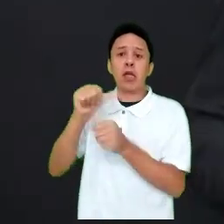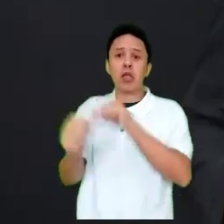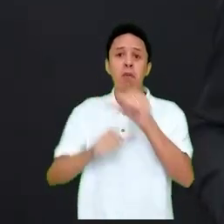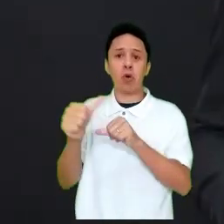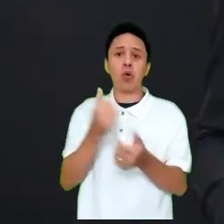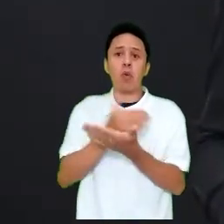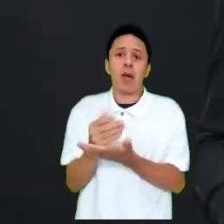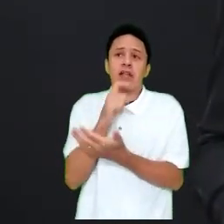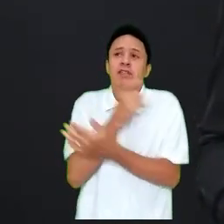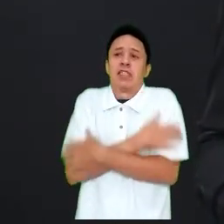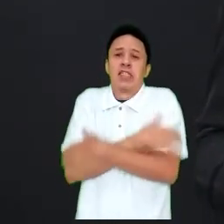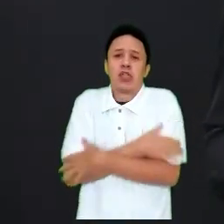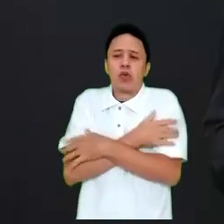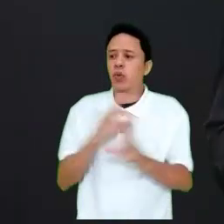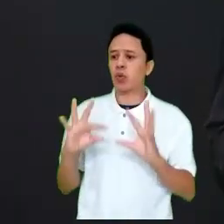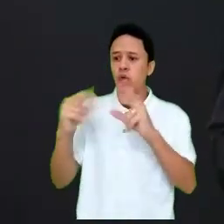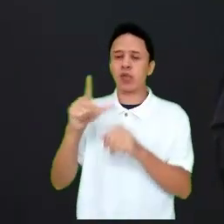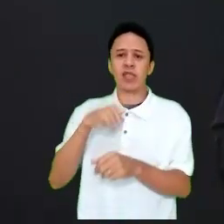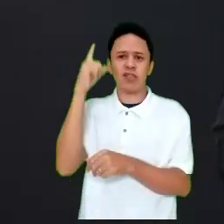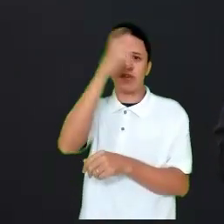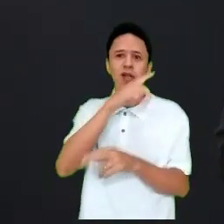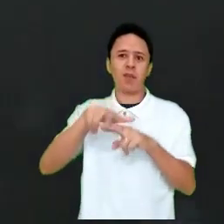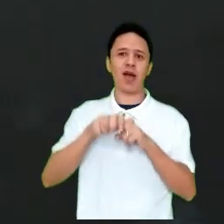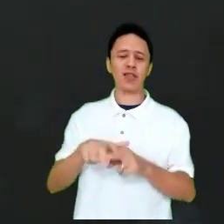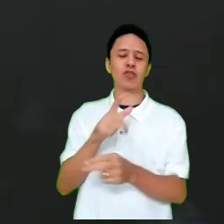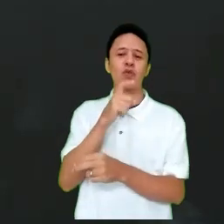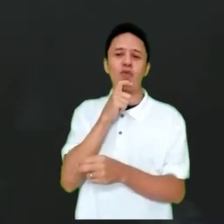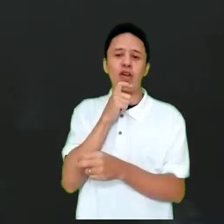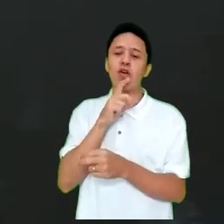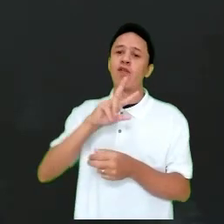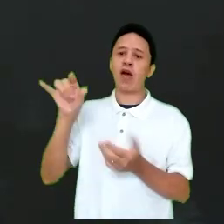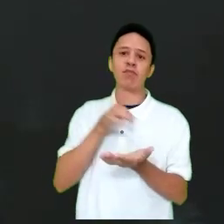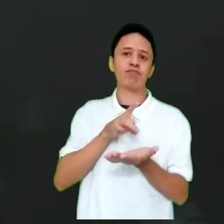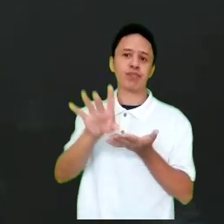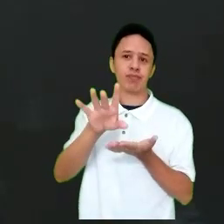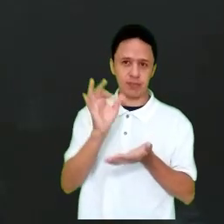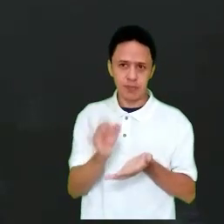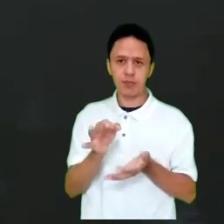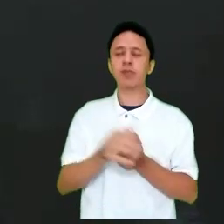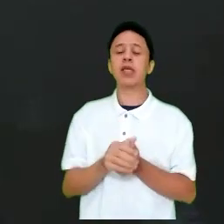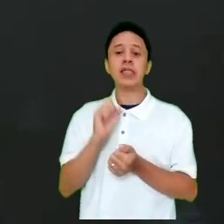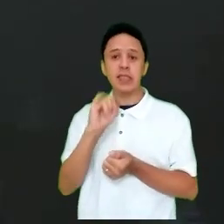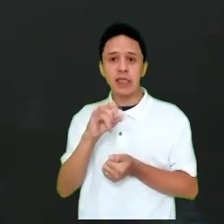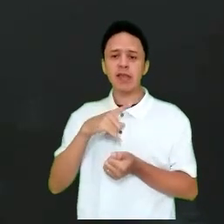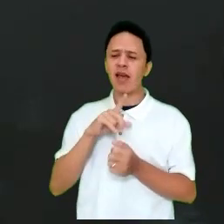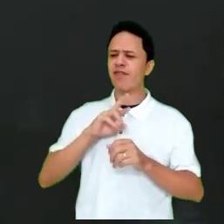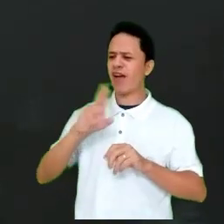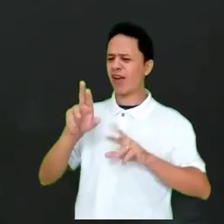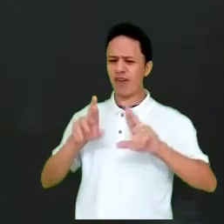planeta muda, começa a ficar muito frio. Todos eles que já têm uma dificuldade com frio serão eliminados, correto? Agora, se eu